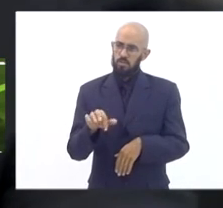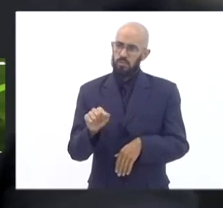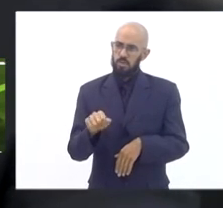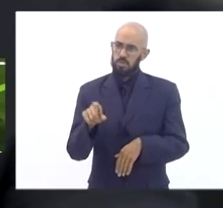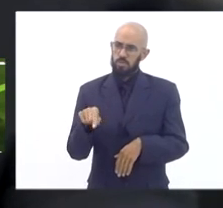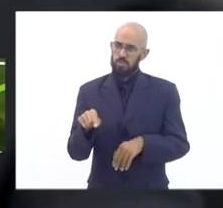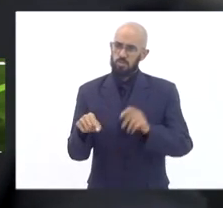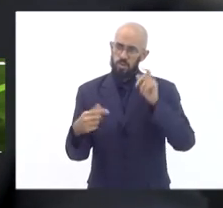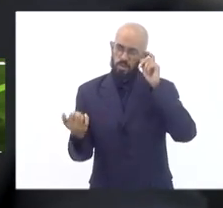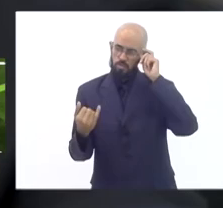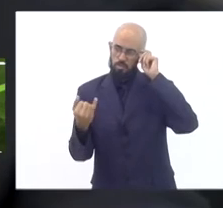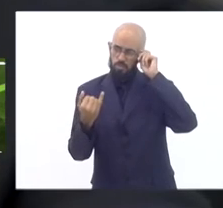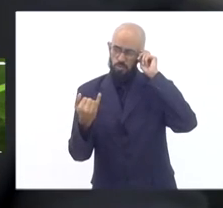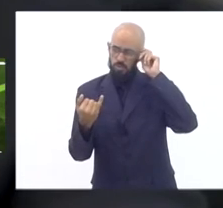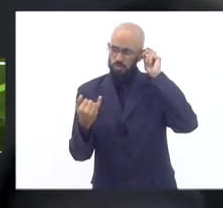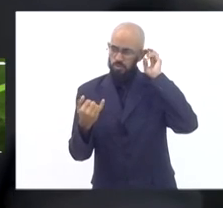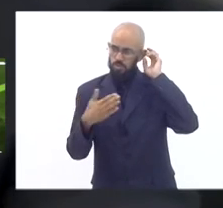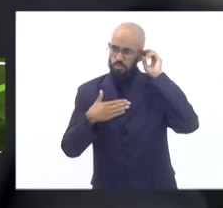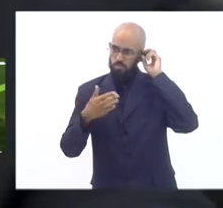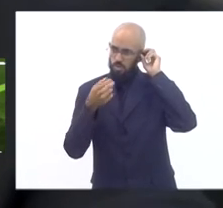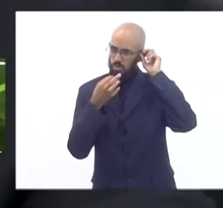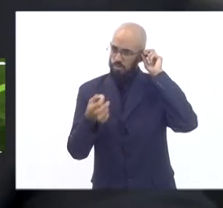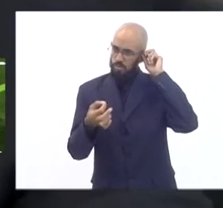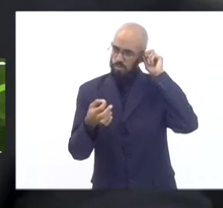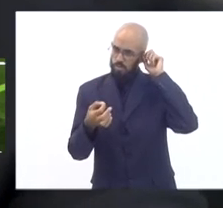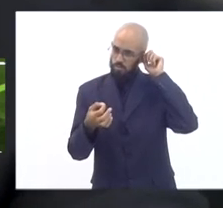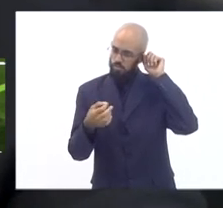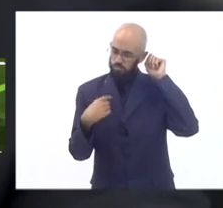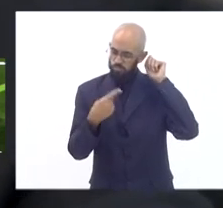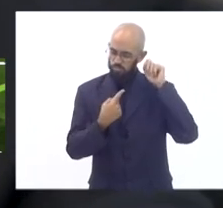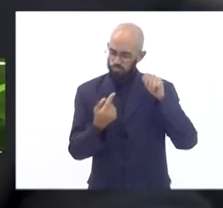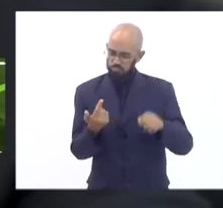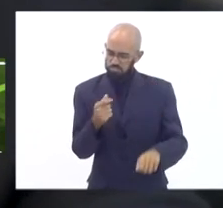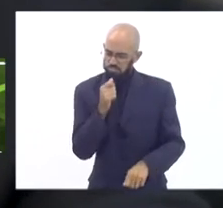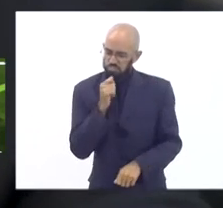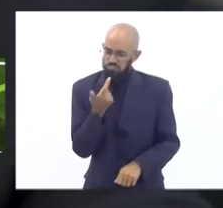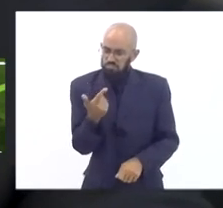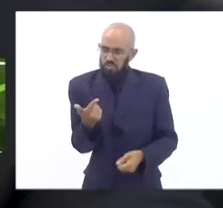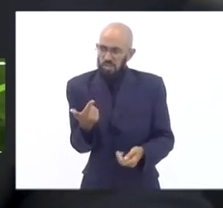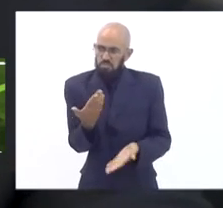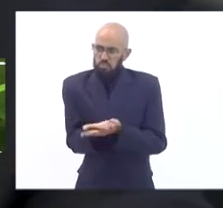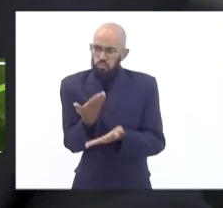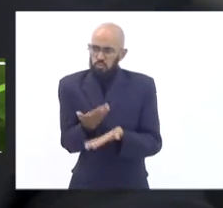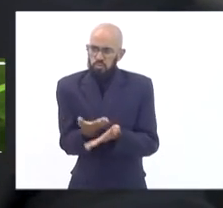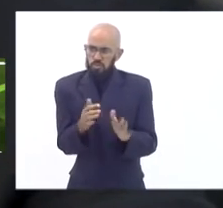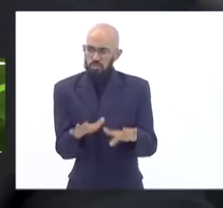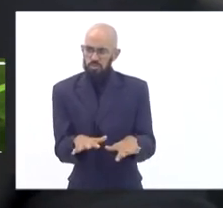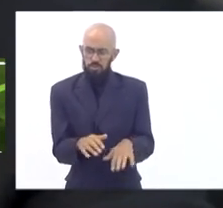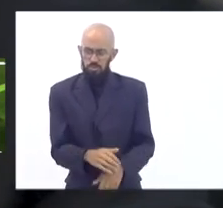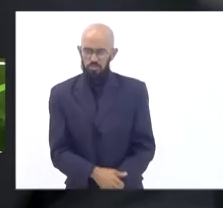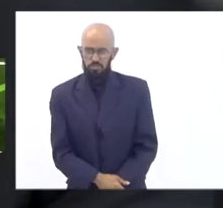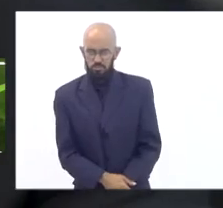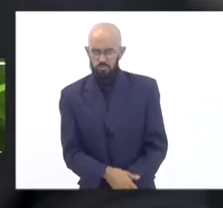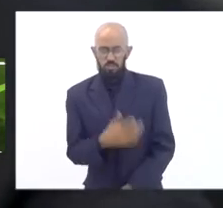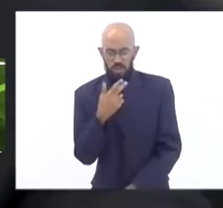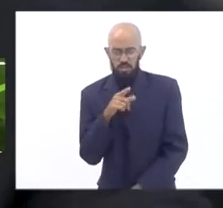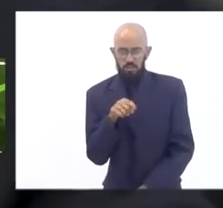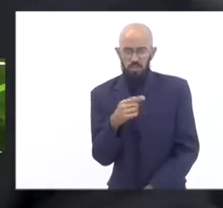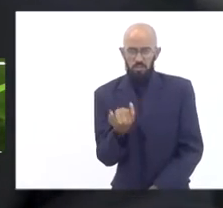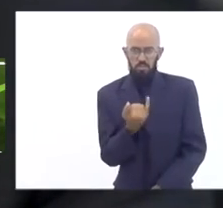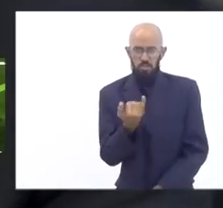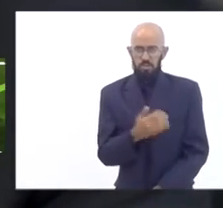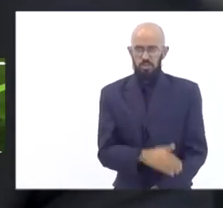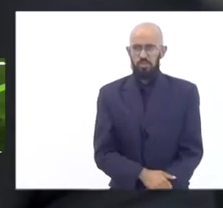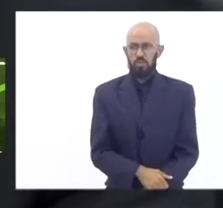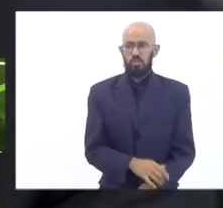importante e, salvo engano de minha parte, a gente não dispõe de estudos nesse sentido. Isso parecia muito importante. Aliás, uma outra questão, aí